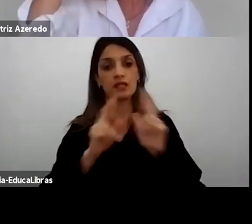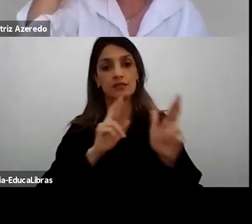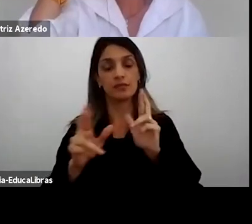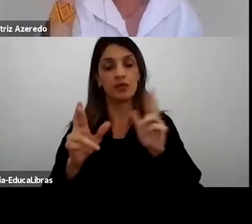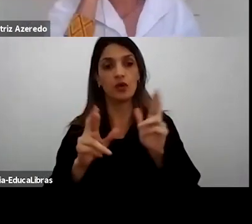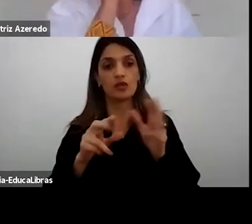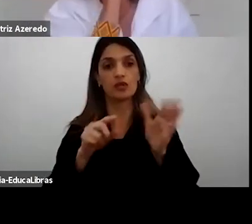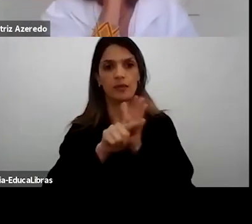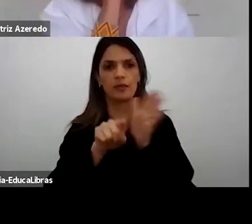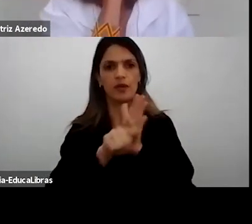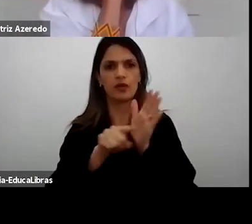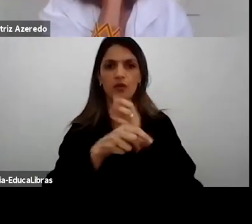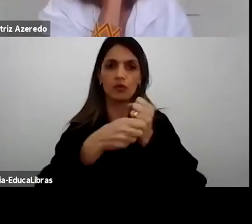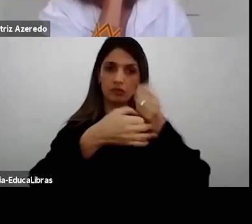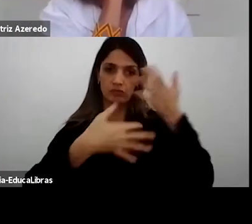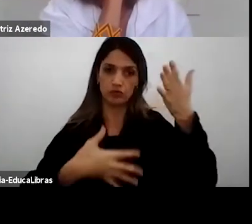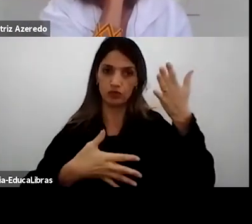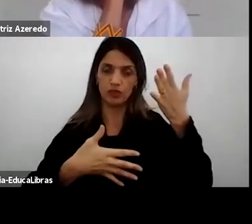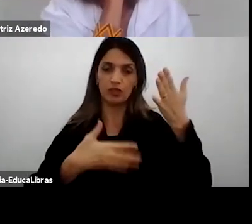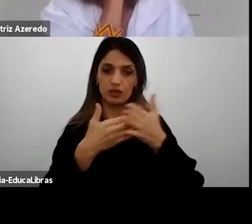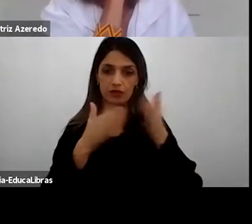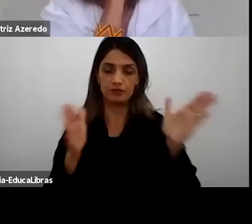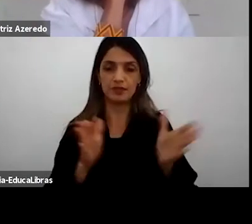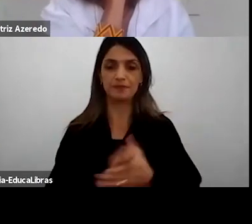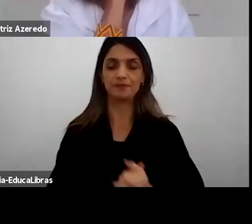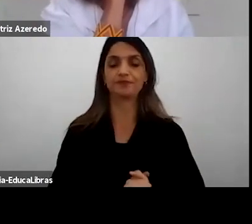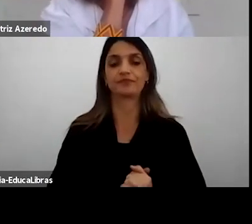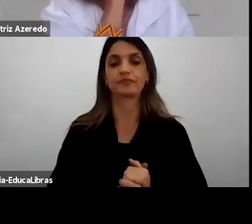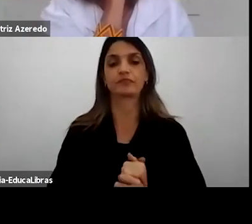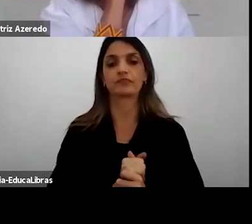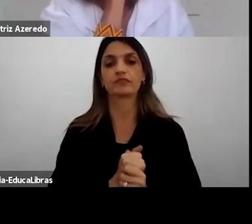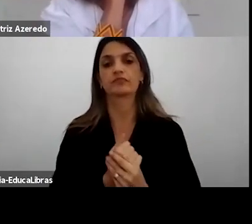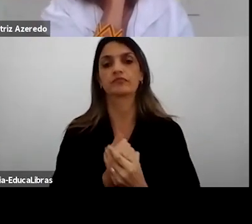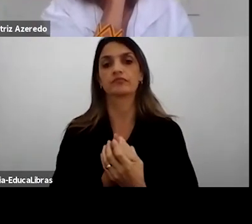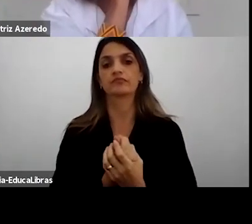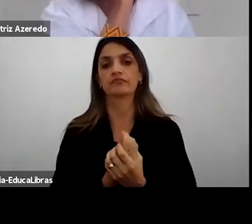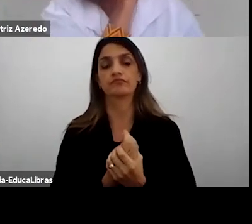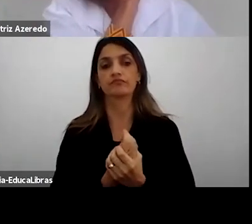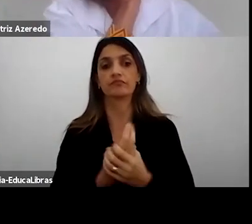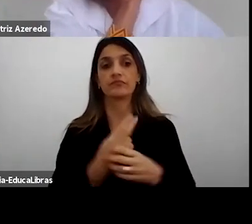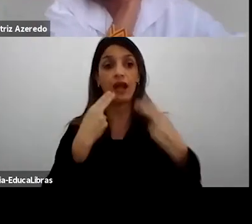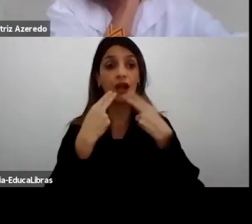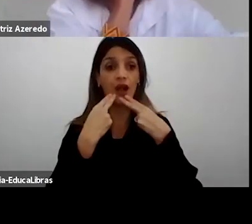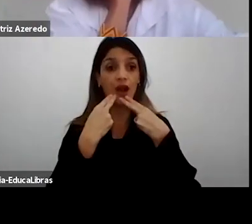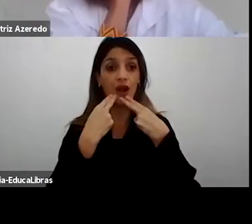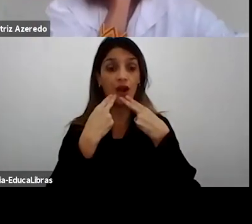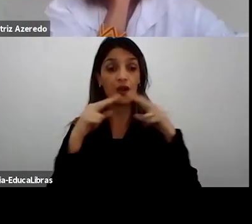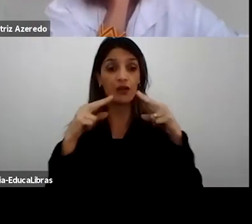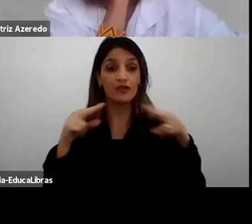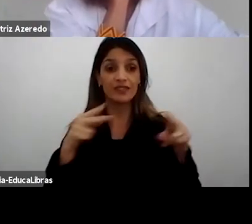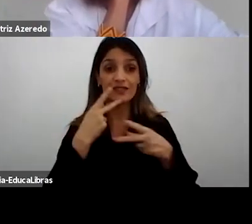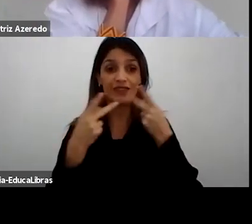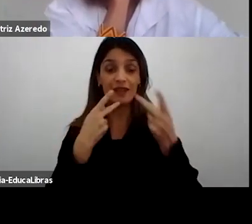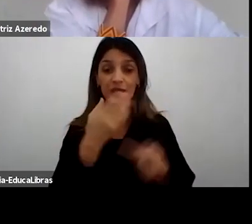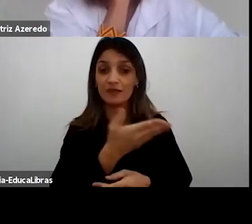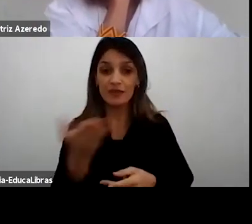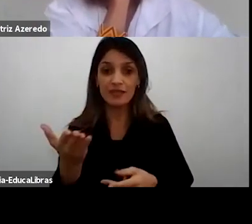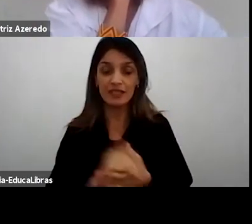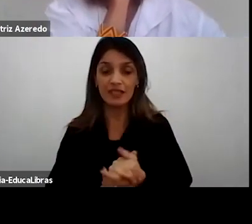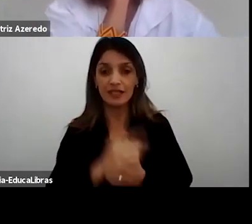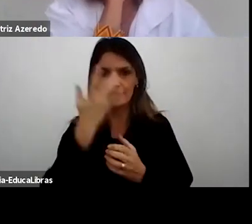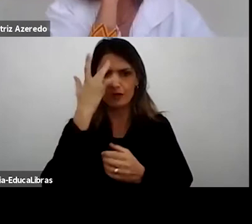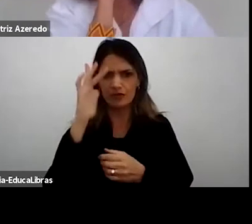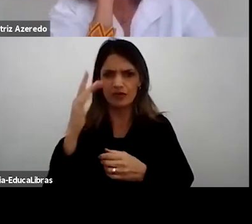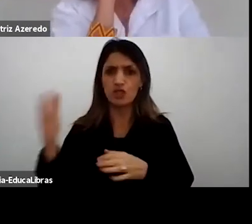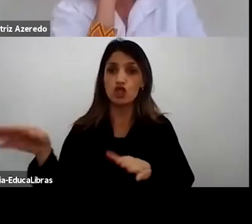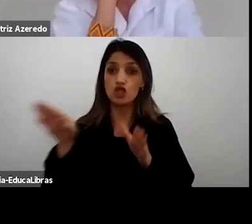das pessoas que estão participando desse painel. Mas eu tenho uma novidade para contar para vocês. Eu não sei se vocês sabem se a notícia chegou no Brasil